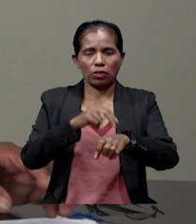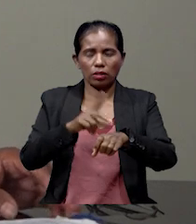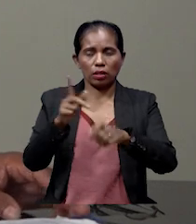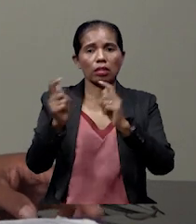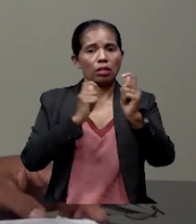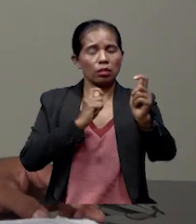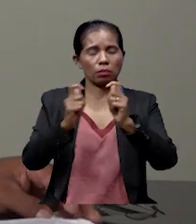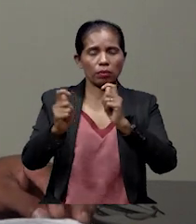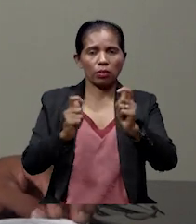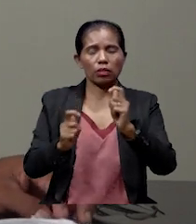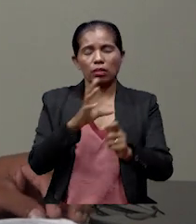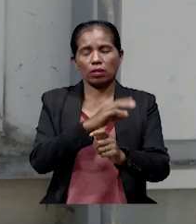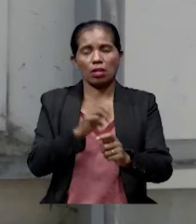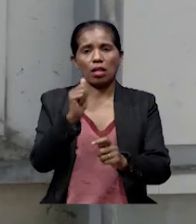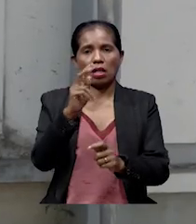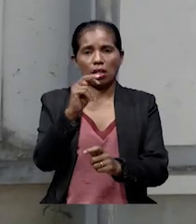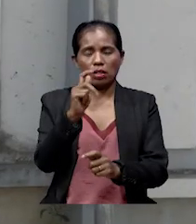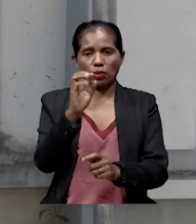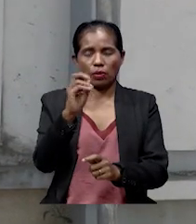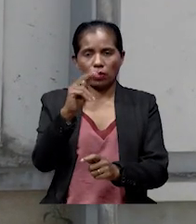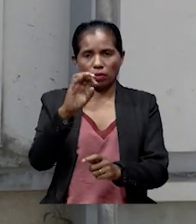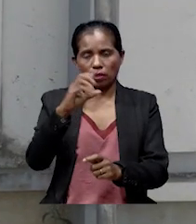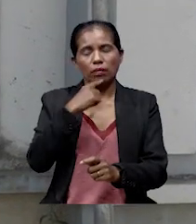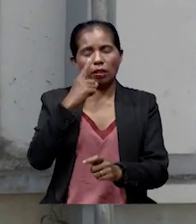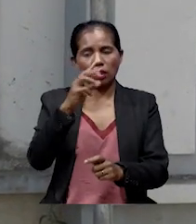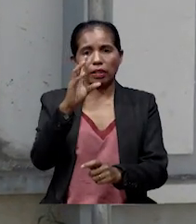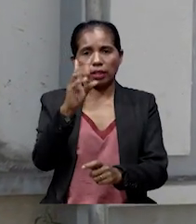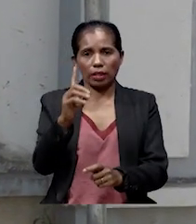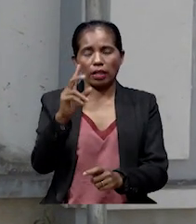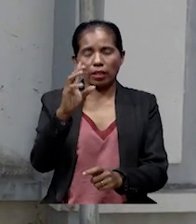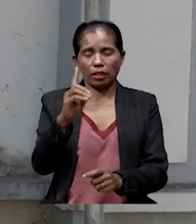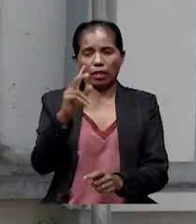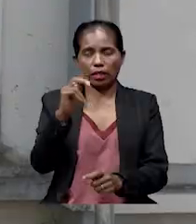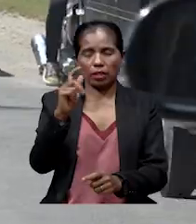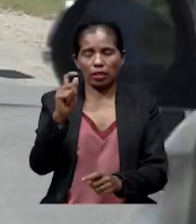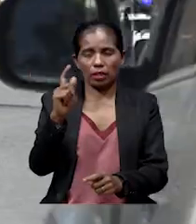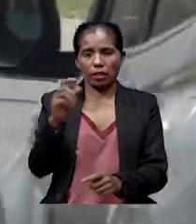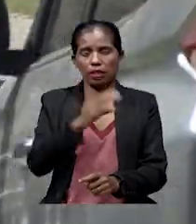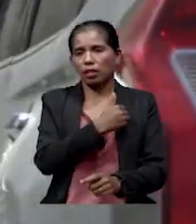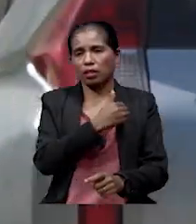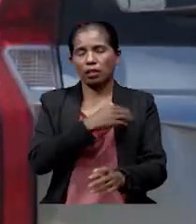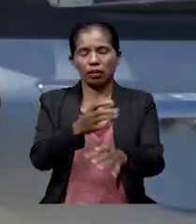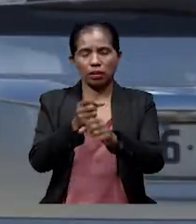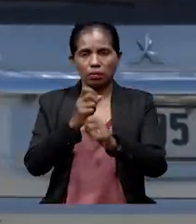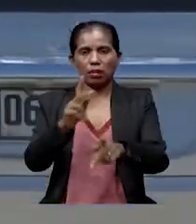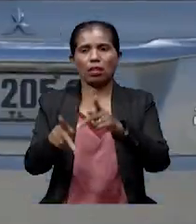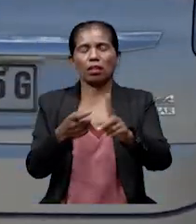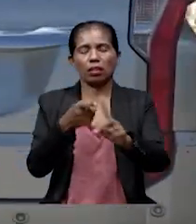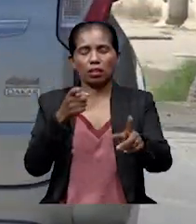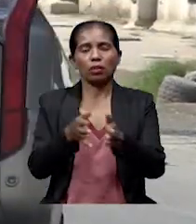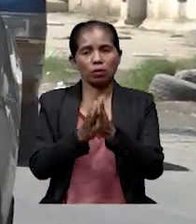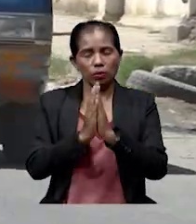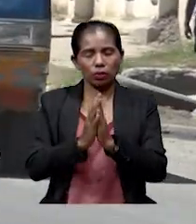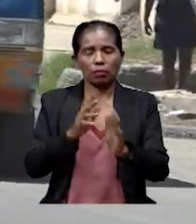transporte terrestre Antonio da Costa Hateten, DNTT, se da oximo queixa ruma, husi passageiros, nune husu